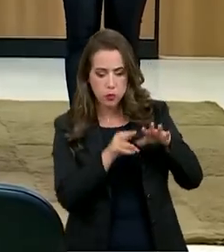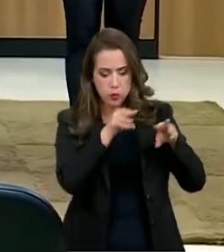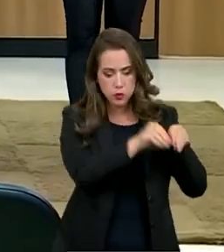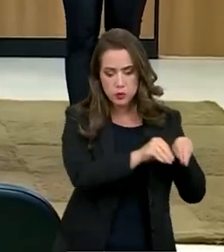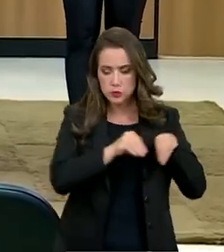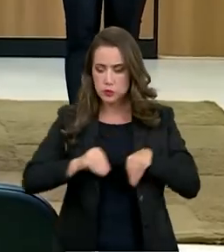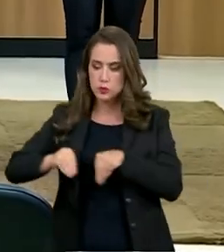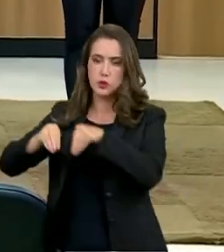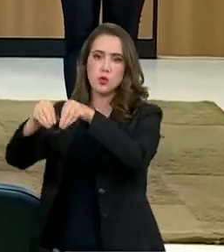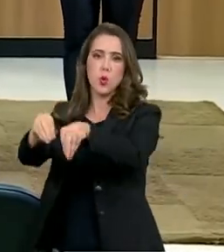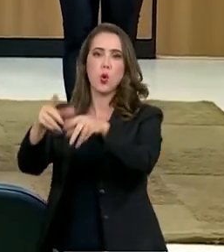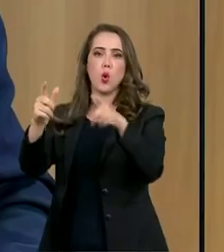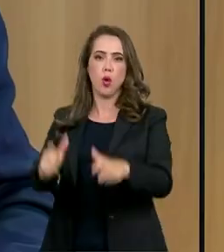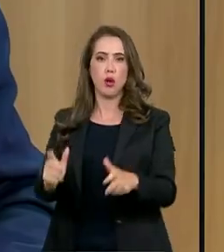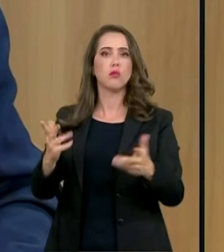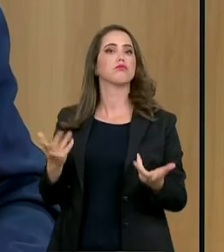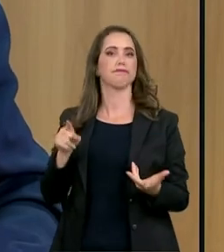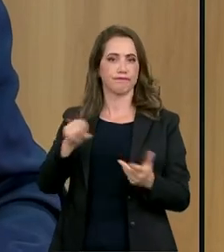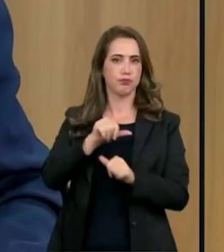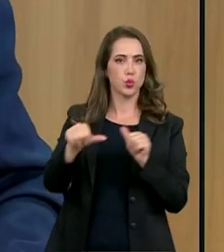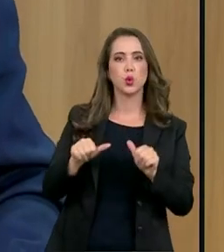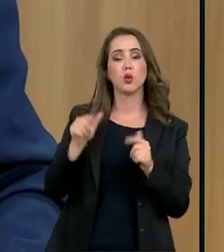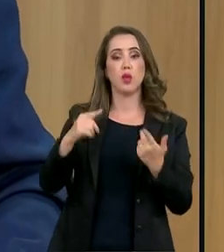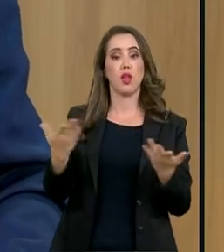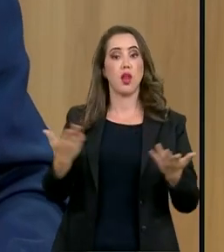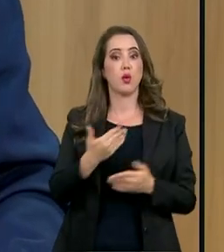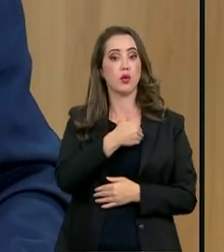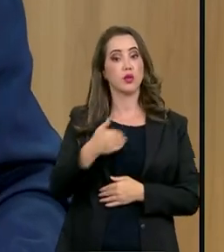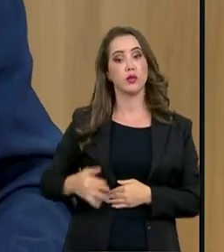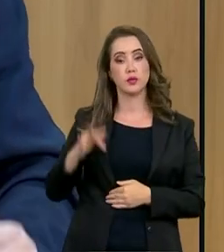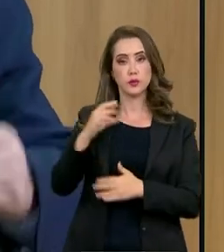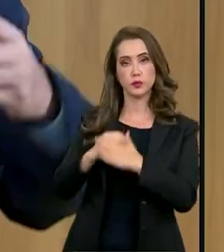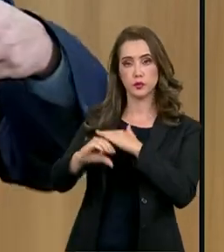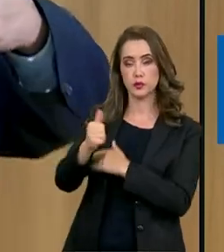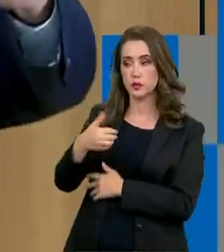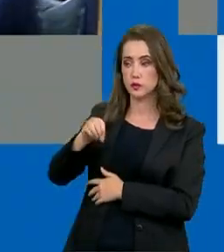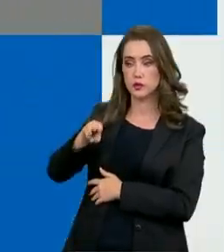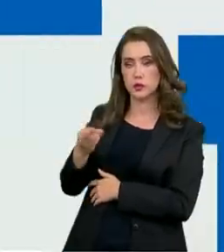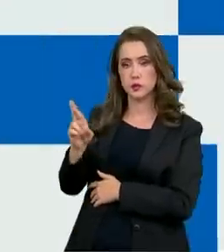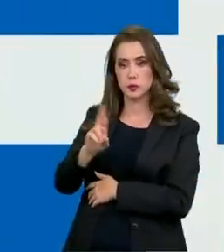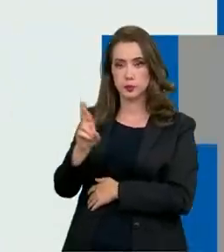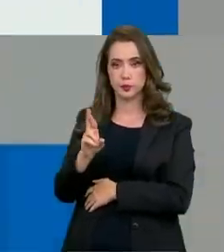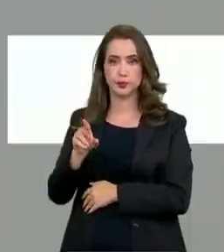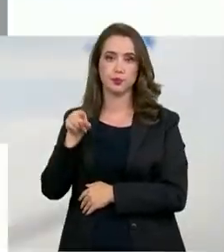federal confirma repasse de 100 milhões de reais para a segurança do estado.